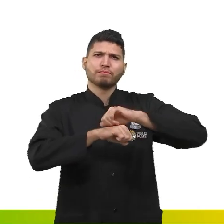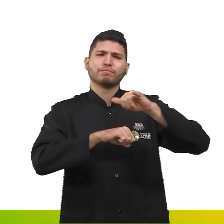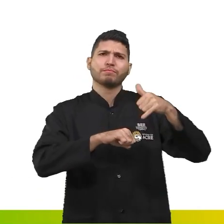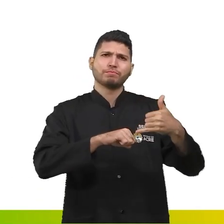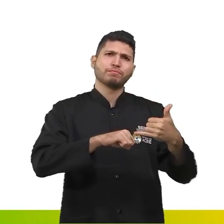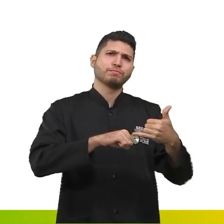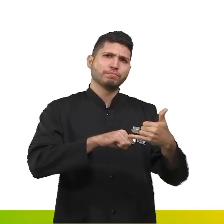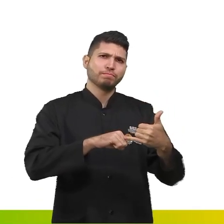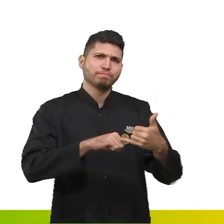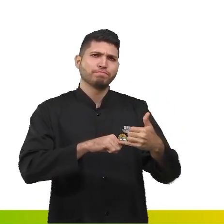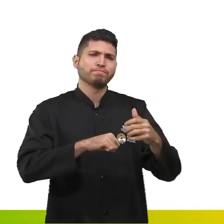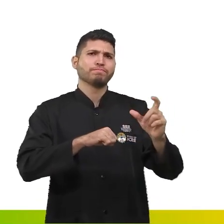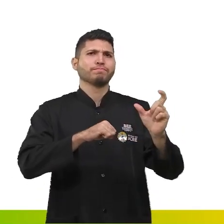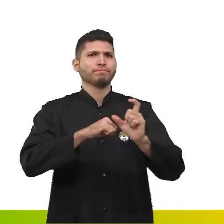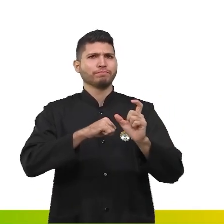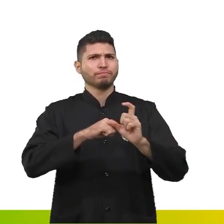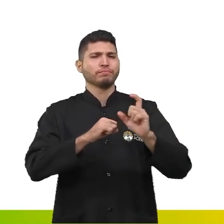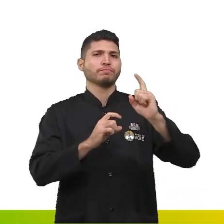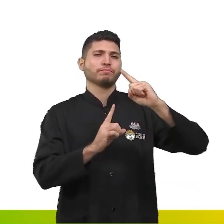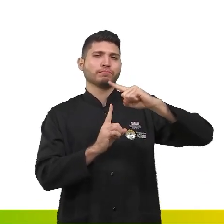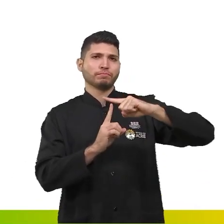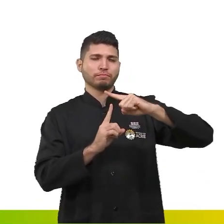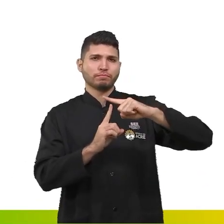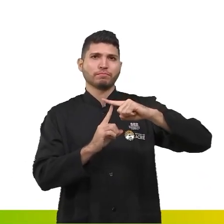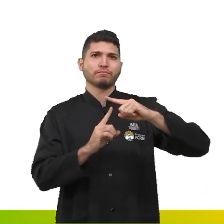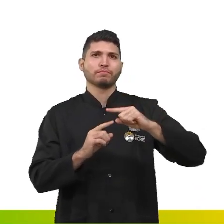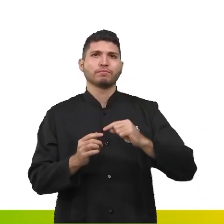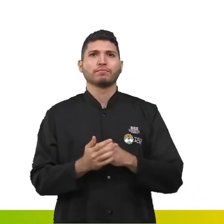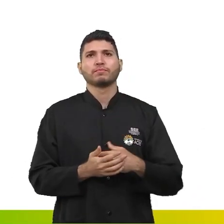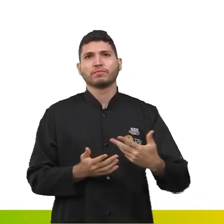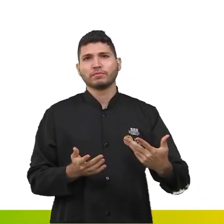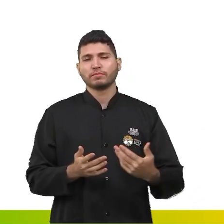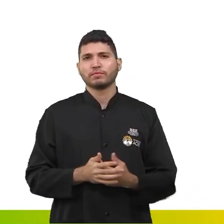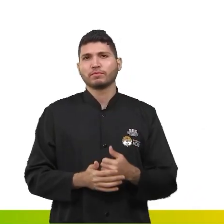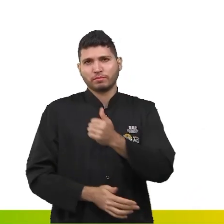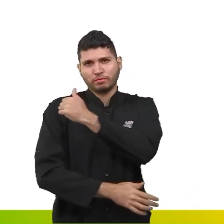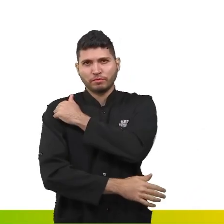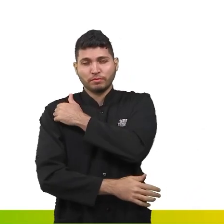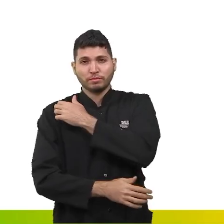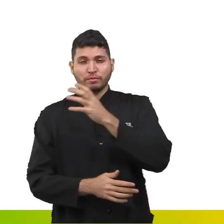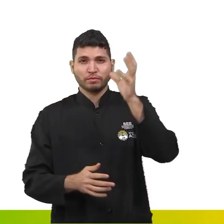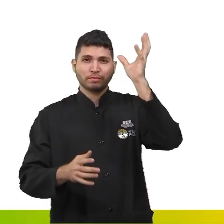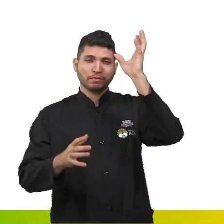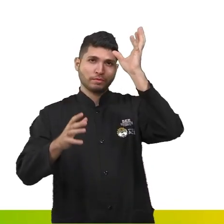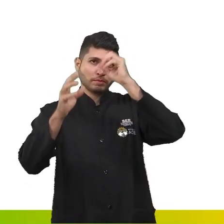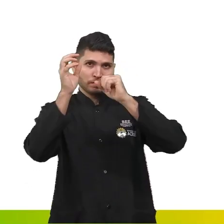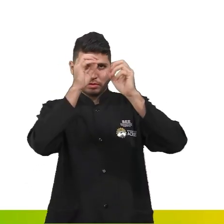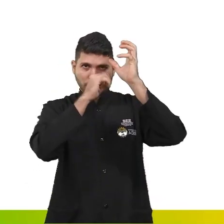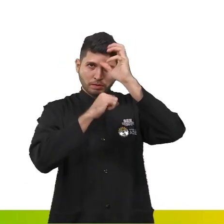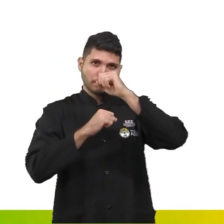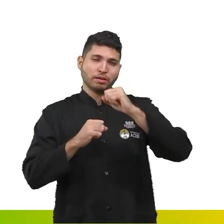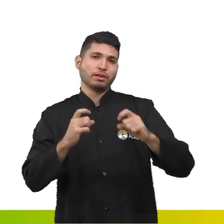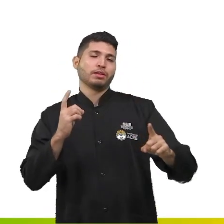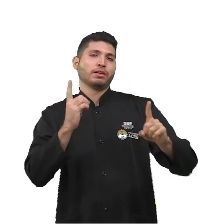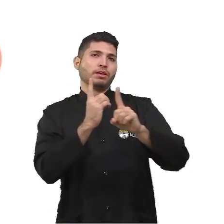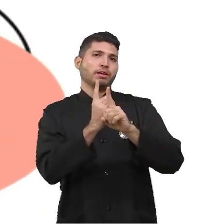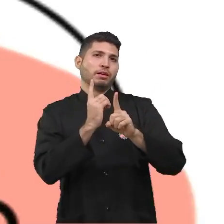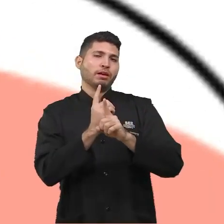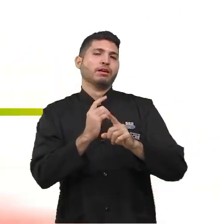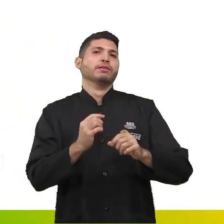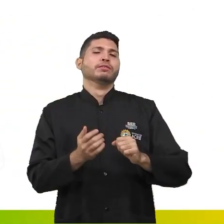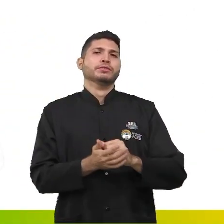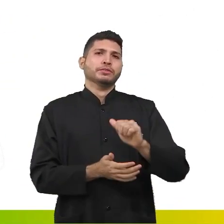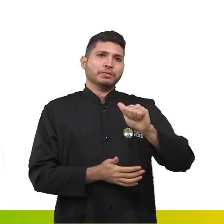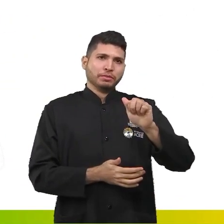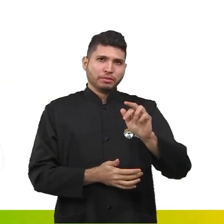substantivo geralmente são as classes que geralmente os alunos aprendem primeiro e que eles identificam, assim como o artigo. Mas